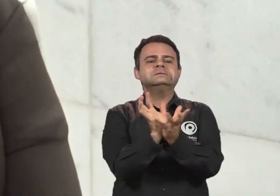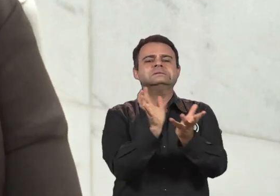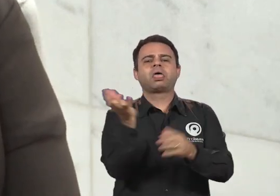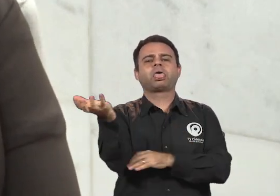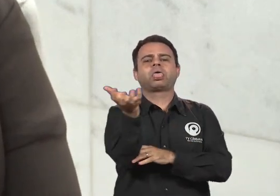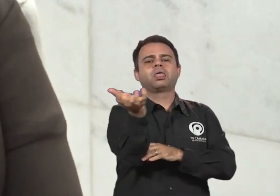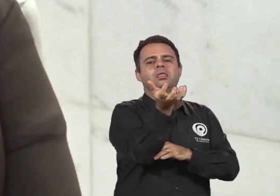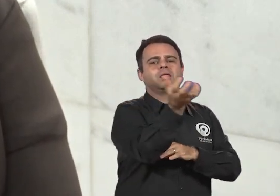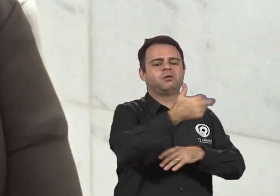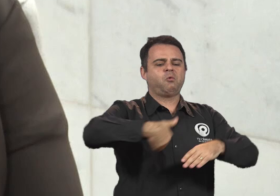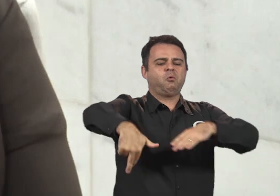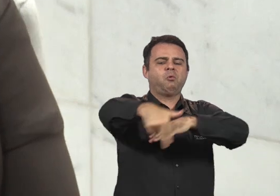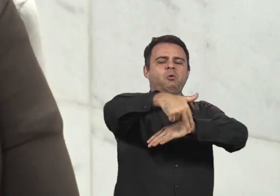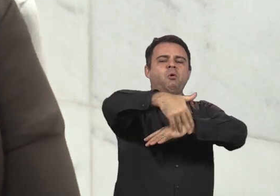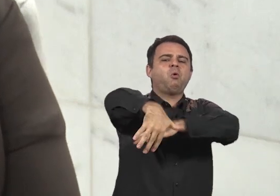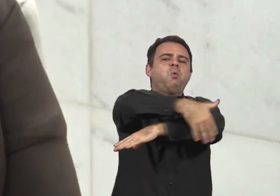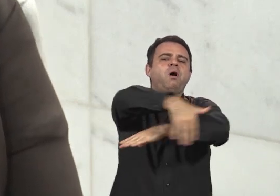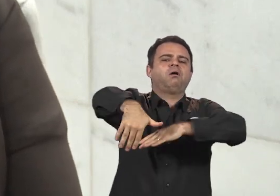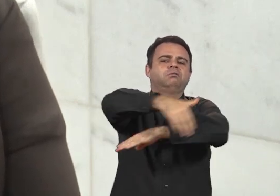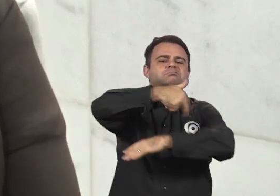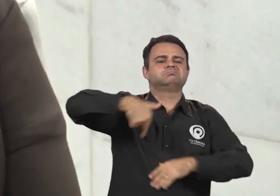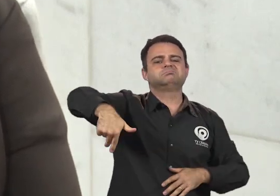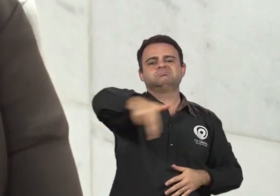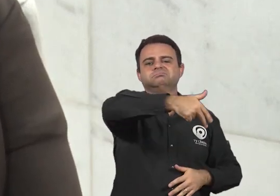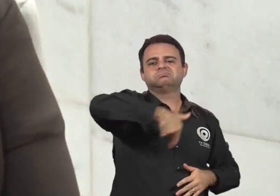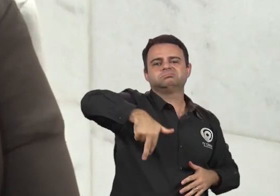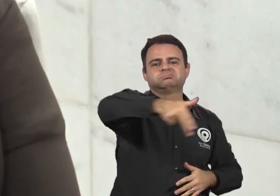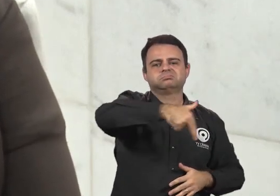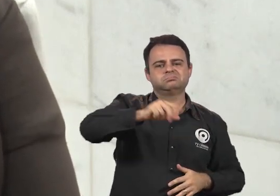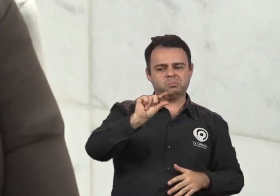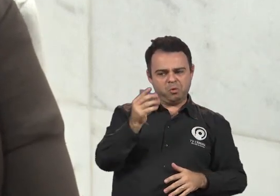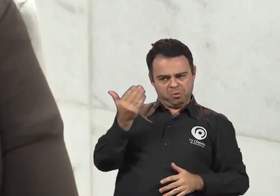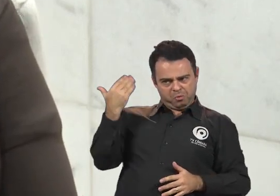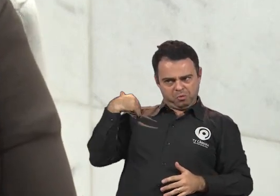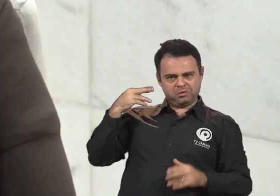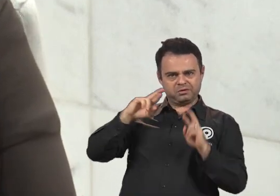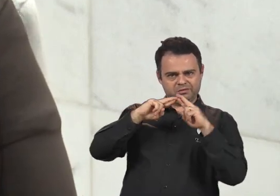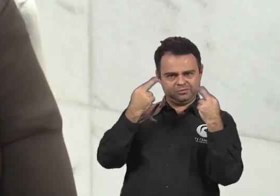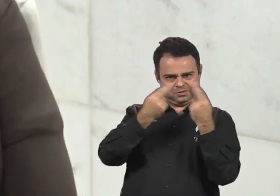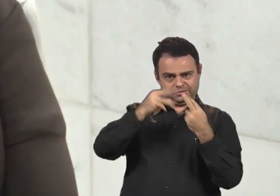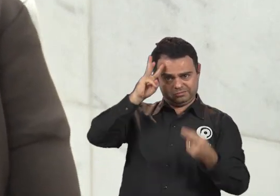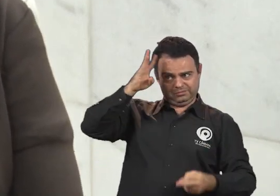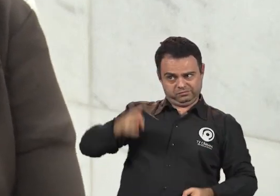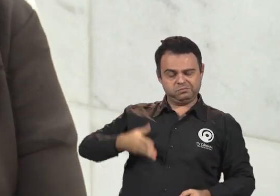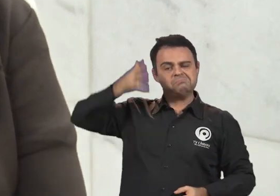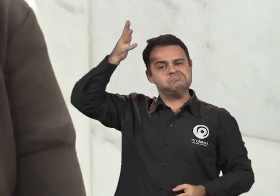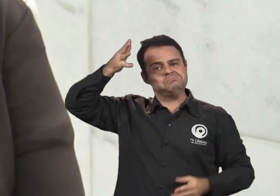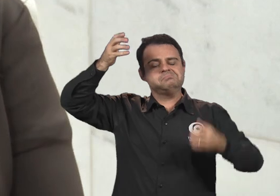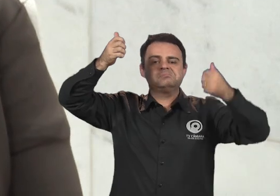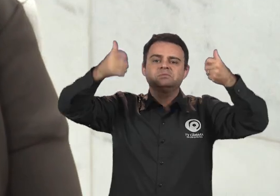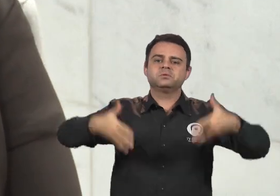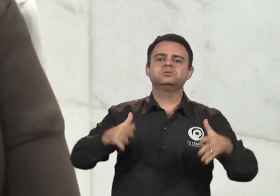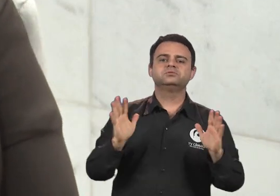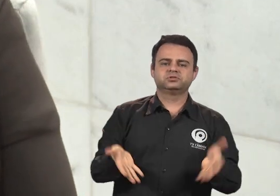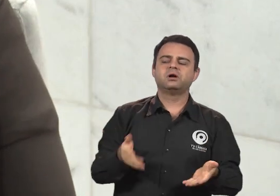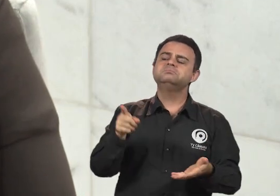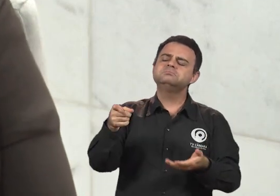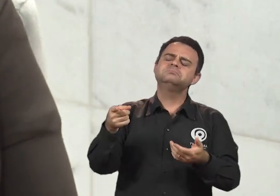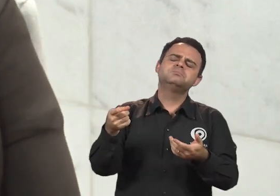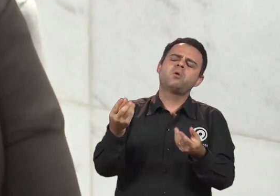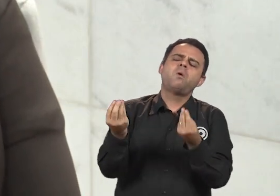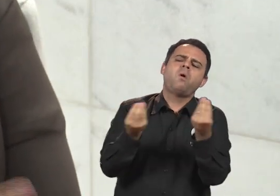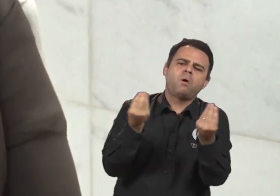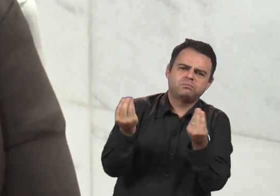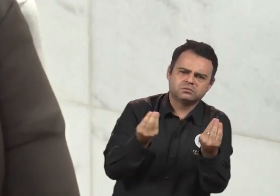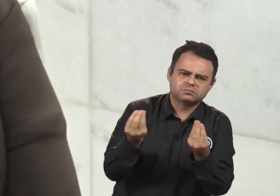rua. Foi um tema da tribuna que você utilizou em uma das sessões ordinárias, né? Gostaria que você falasse então um pouquinho sobre essa